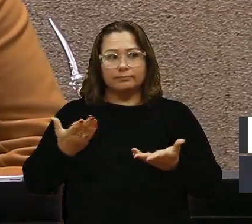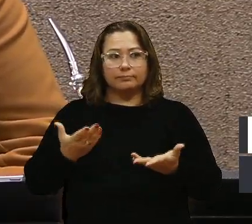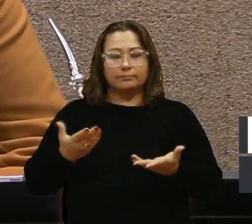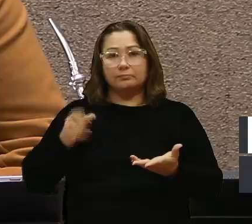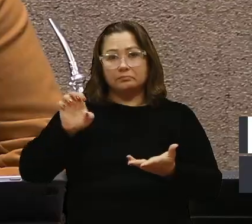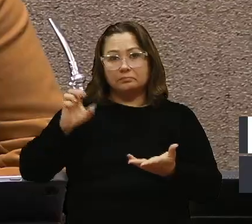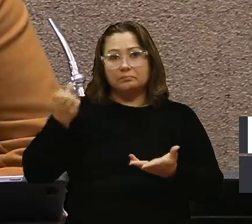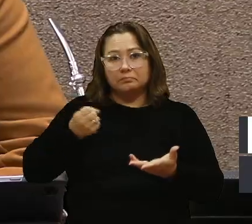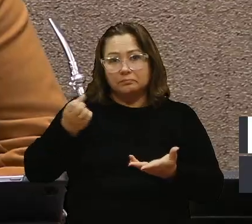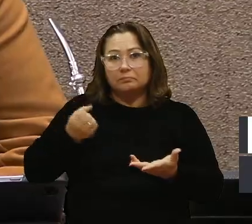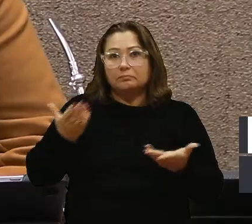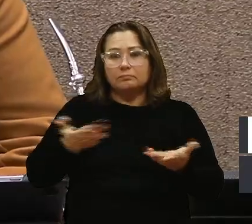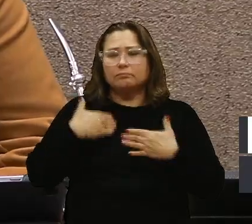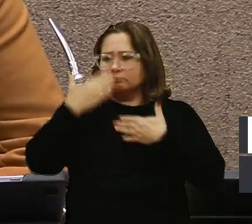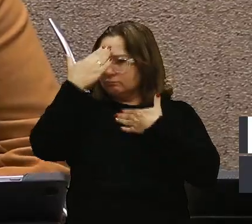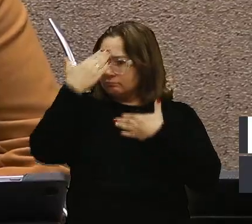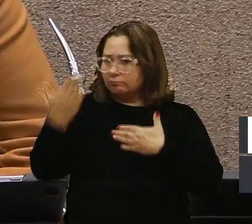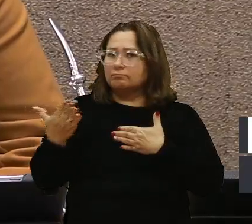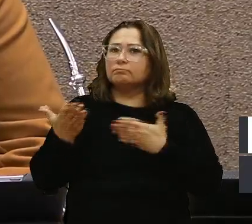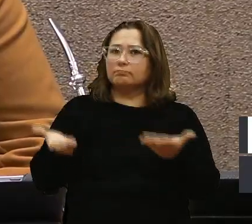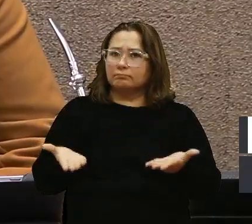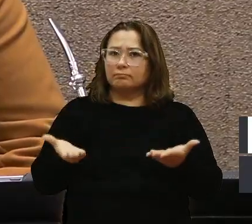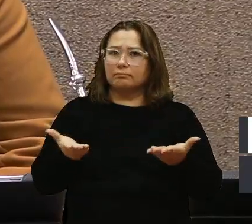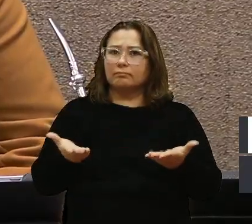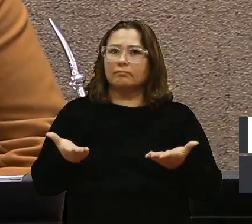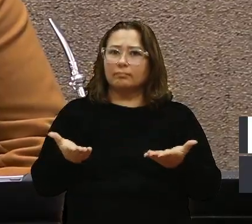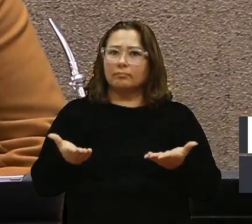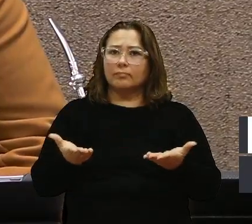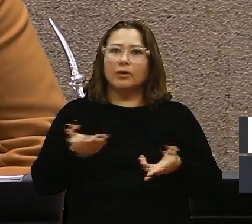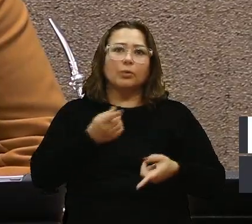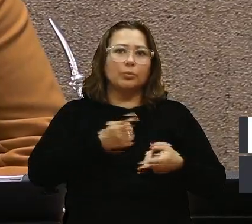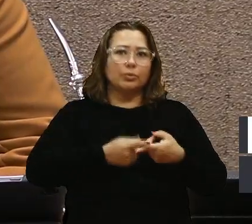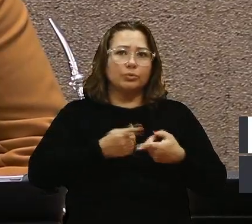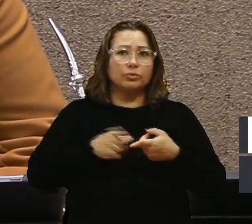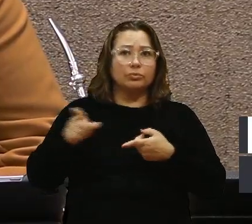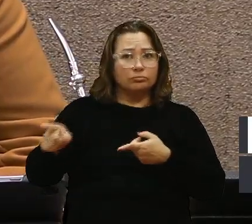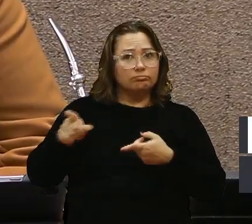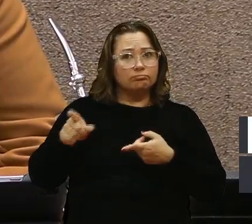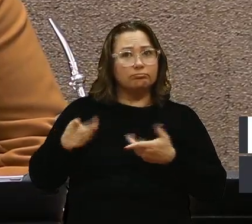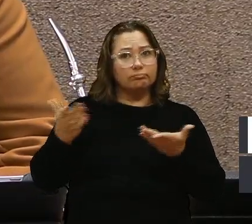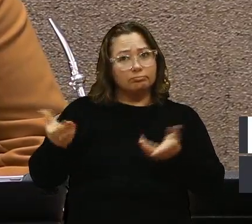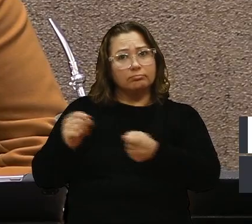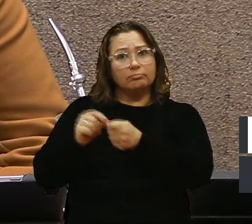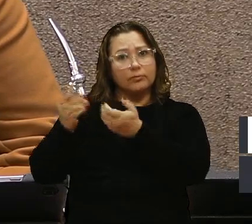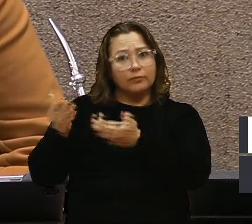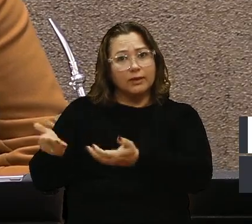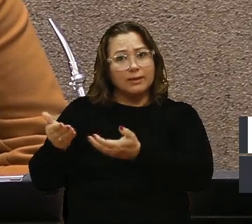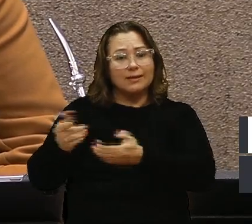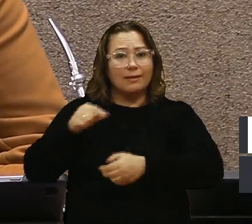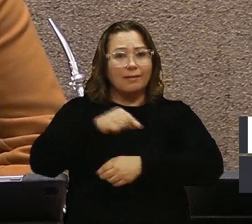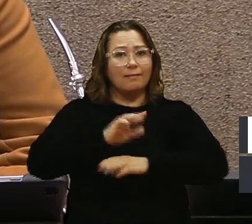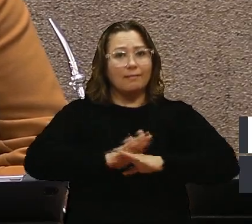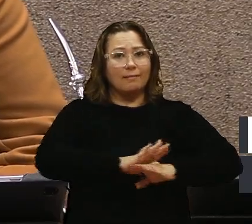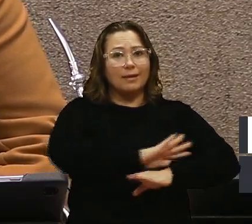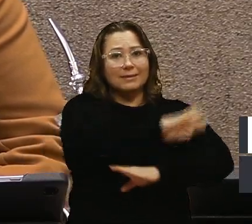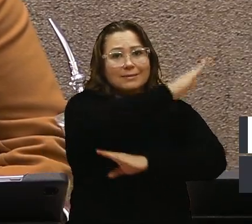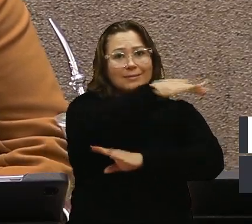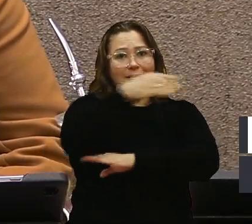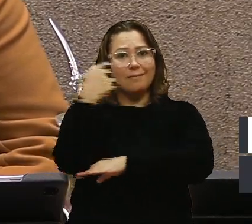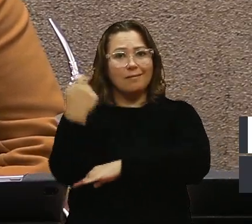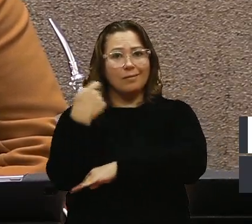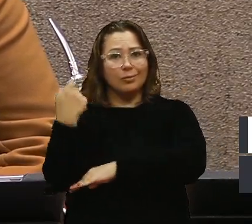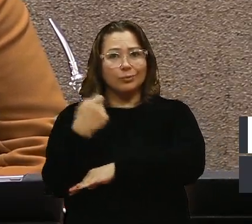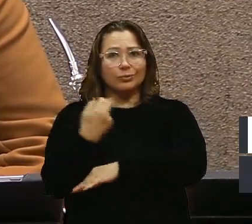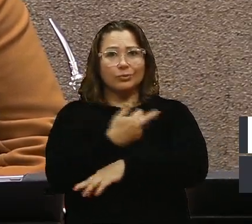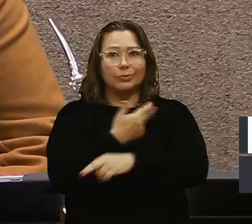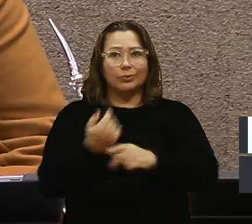lhe agradeço muito por isso, porque o que o senhor fez para a Serra Gaúcha, com todas as praças